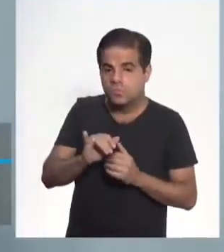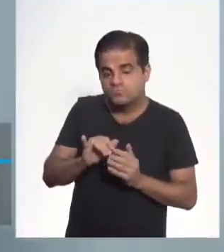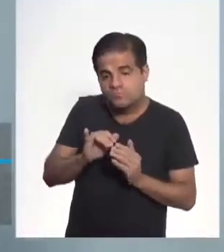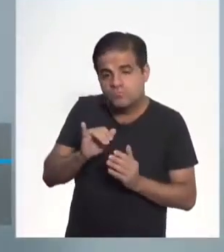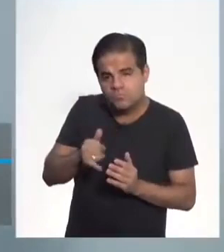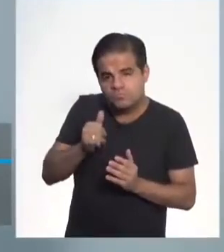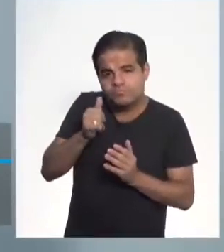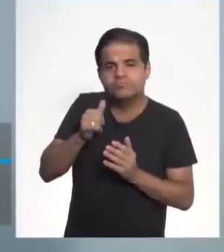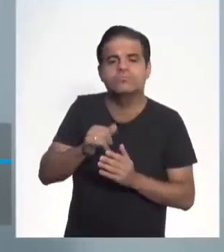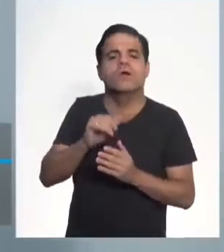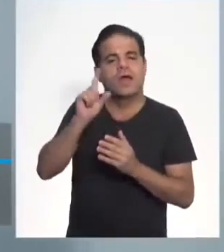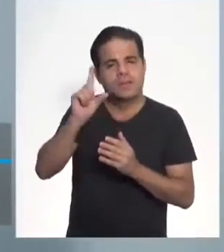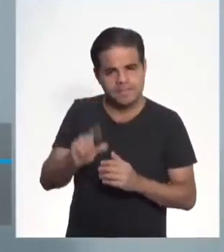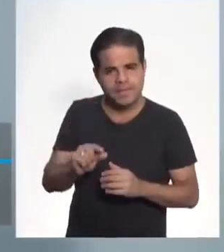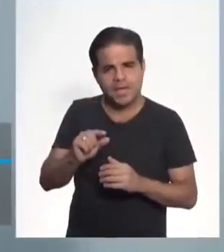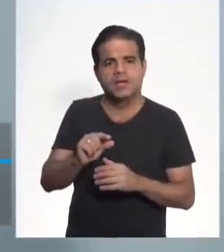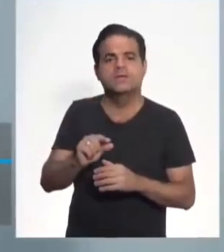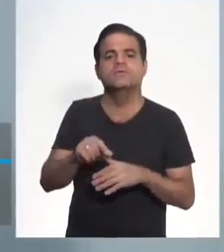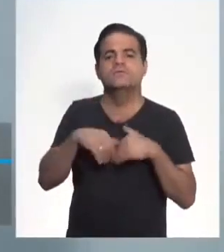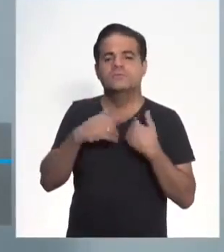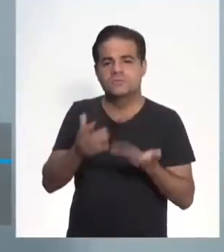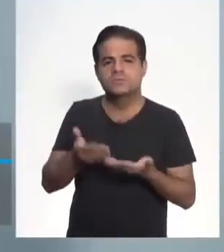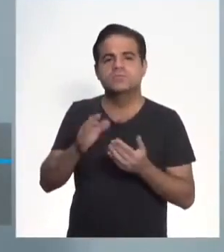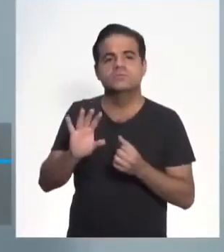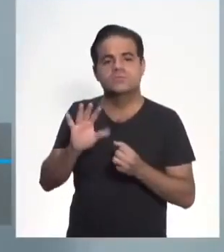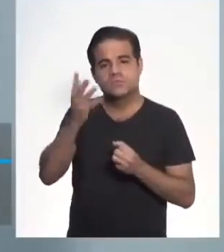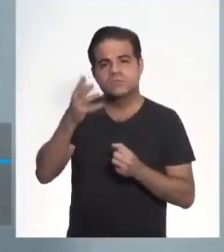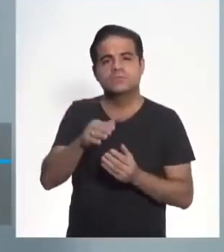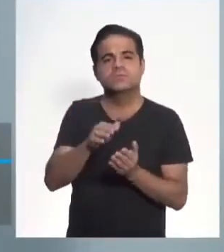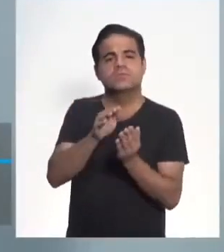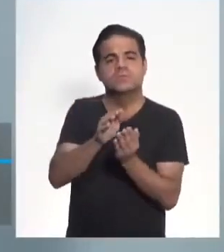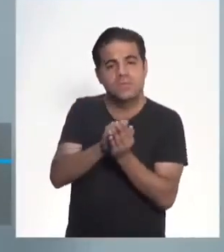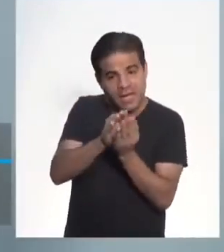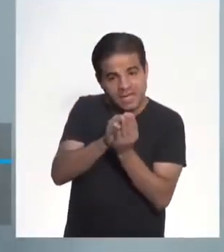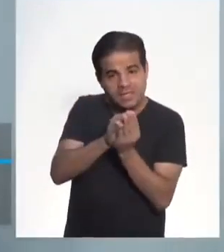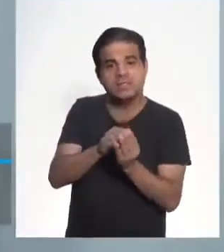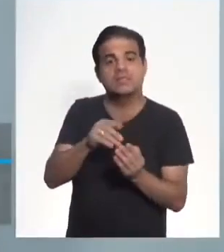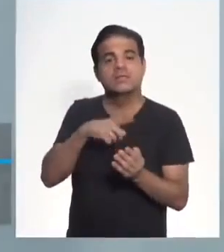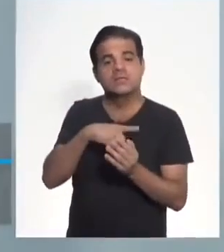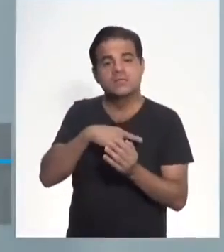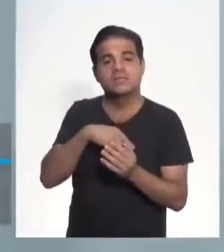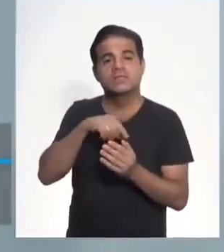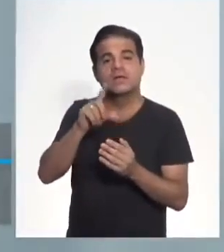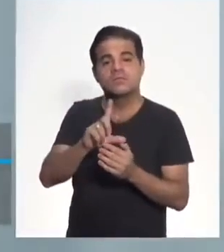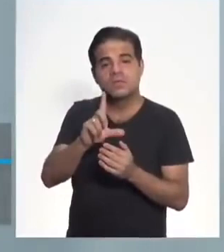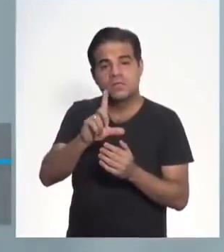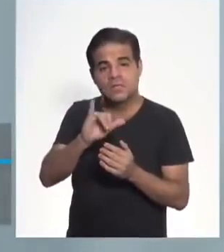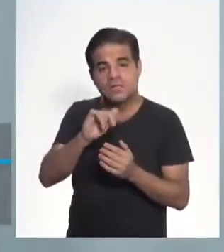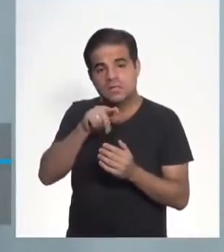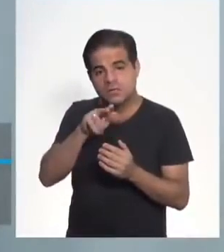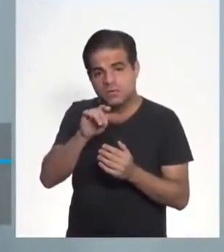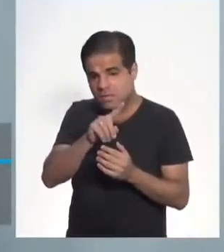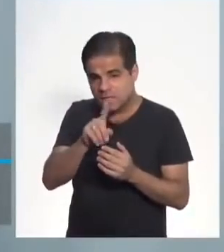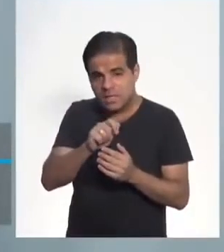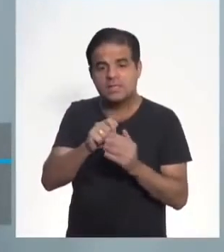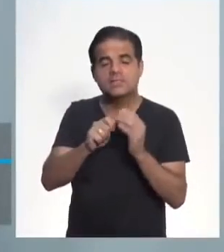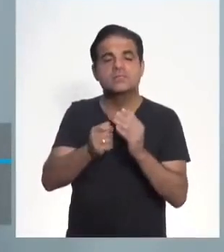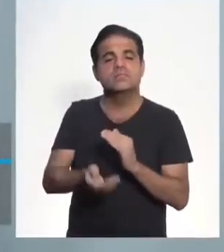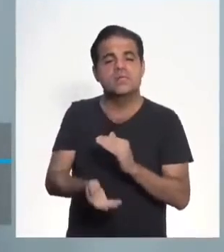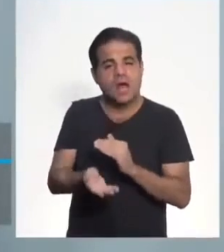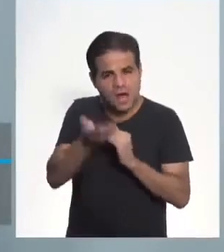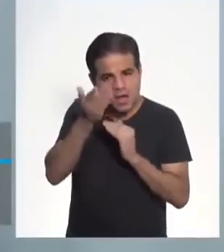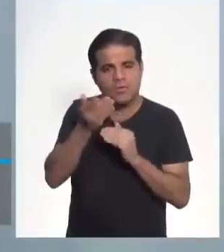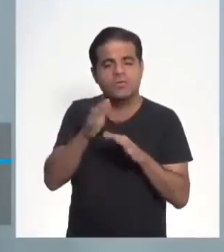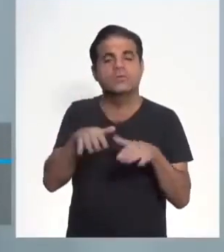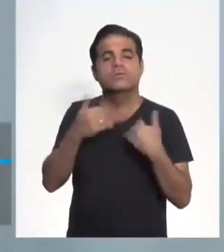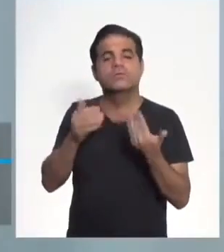ao contrário, normalmente é isso que acontece. Então, a caderneta de poupança, ela tem uma liquidez alta, tá ok? Grande liquidez,